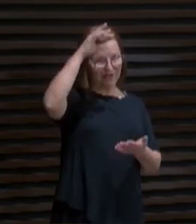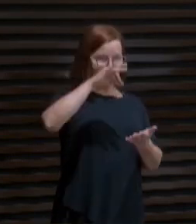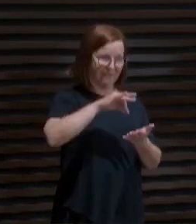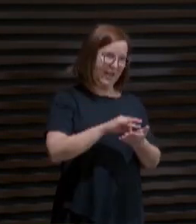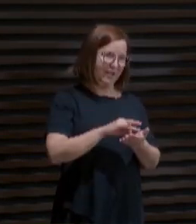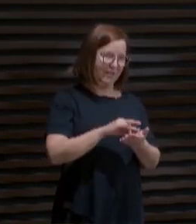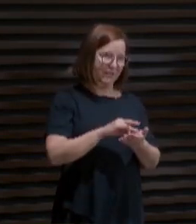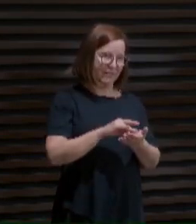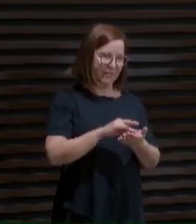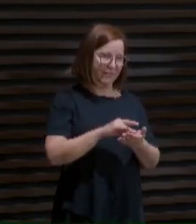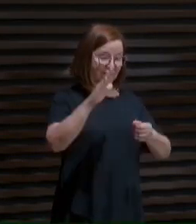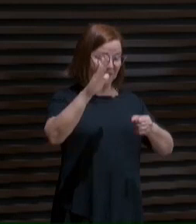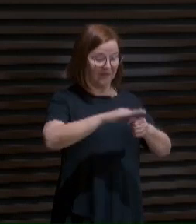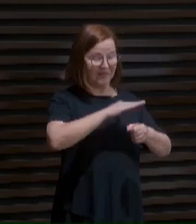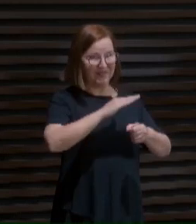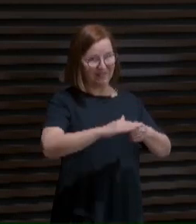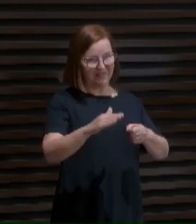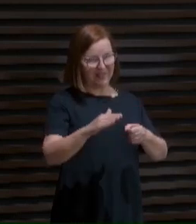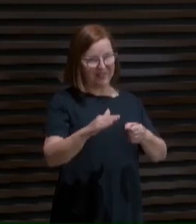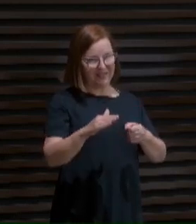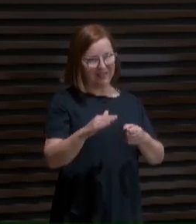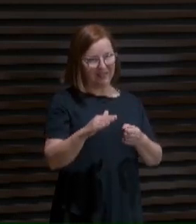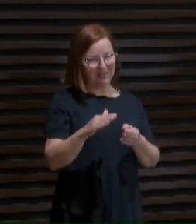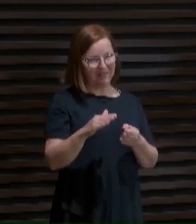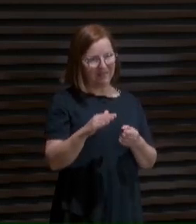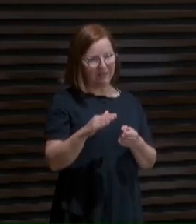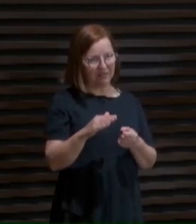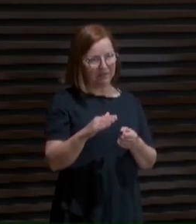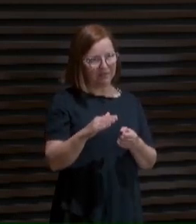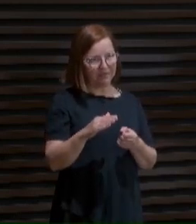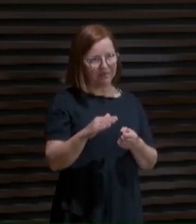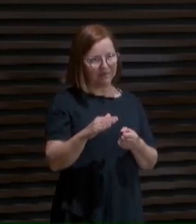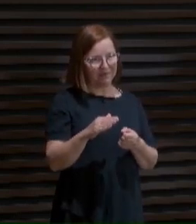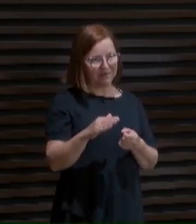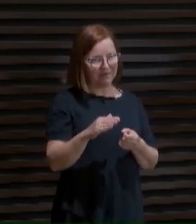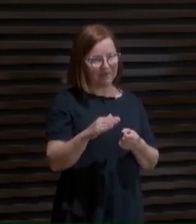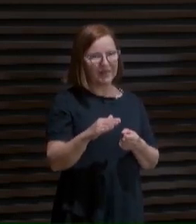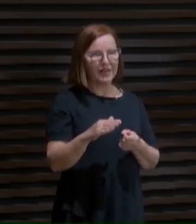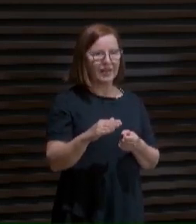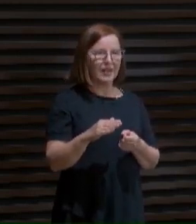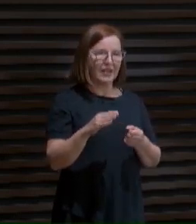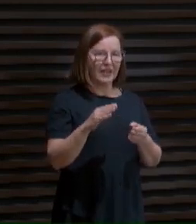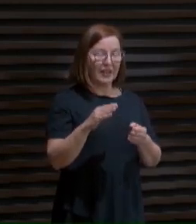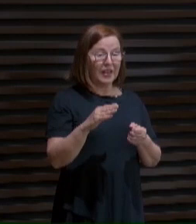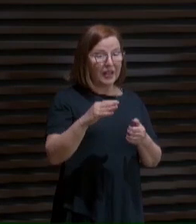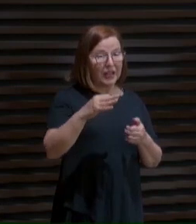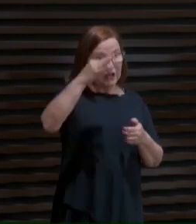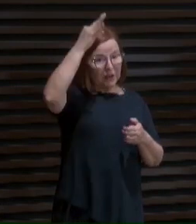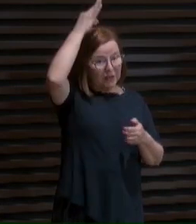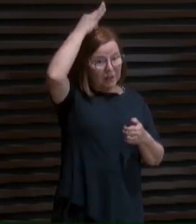eles foram inundados com aquele que produz a fé, porque é o Espírito Santo